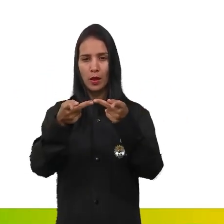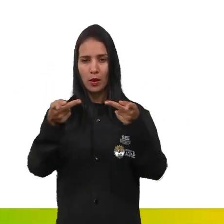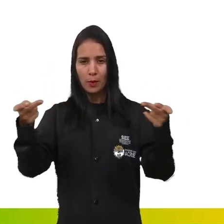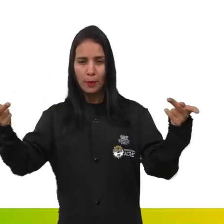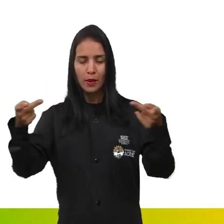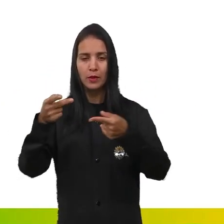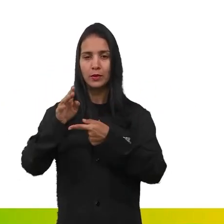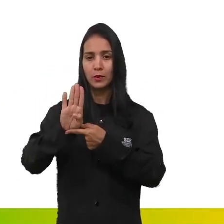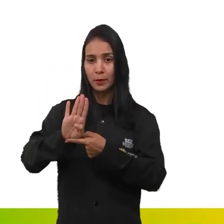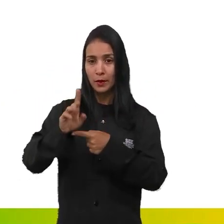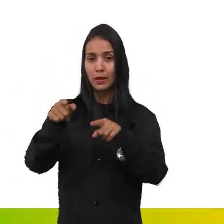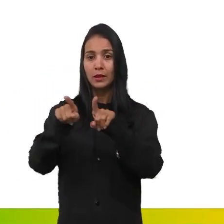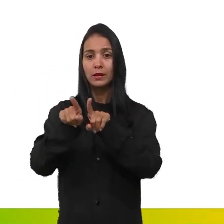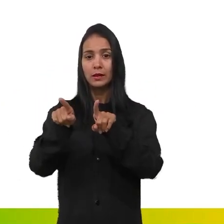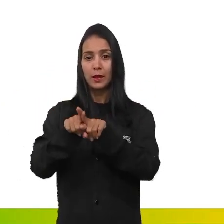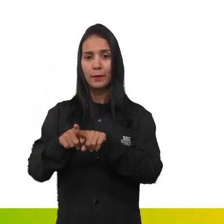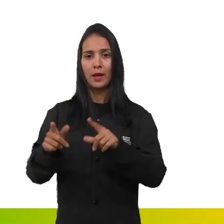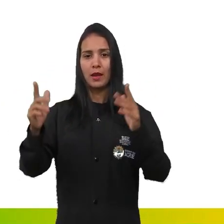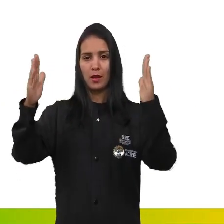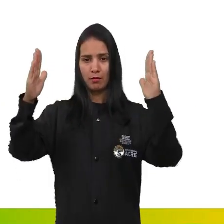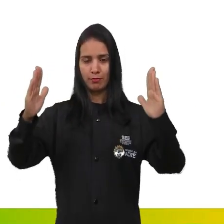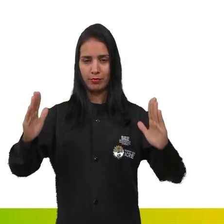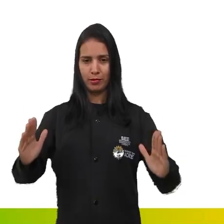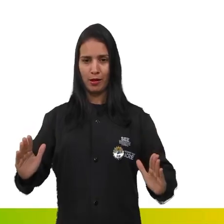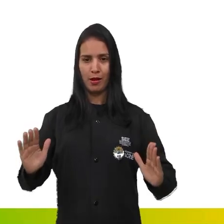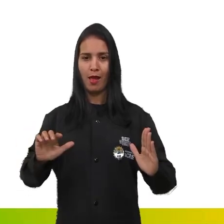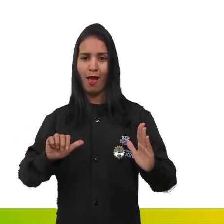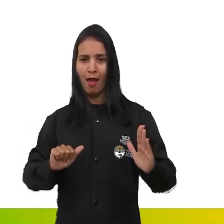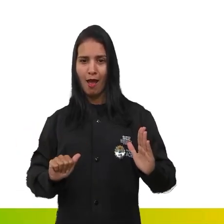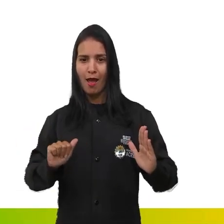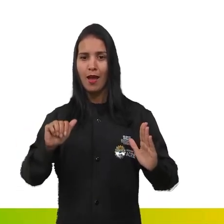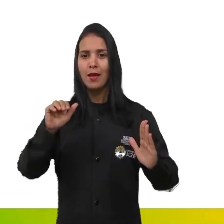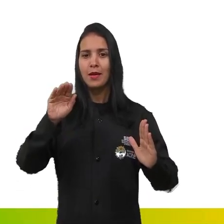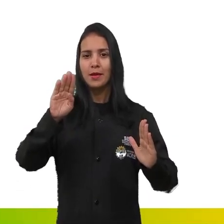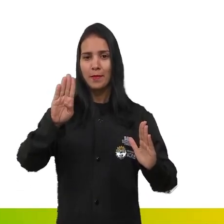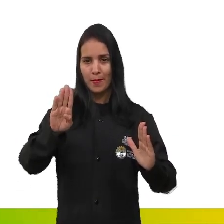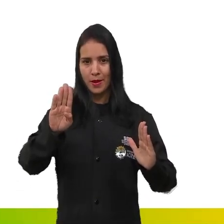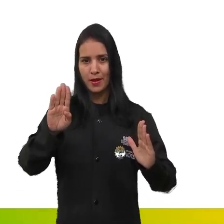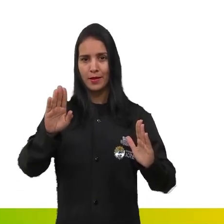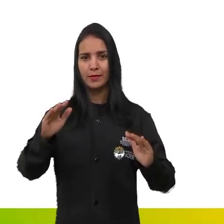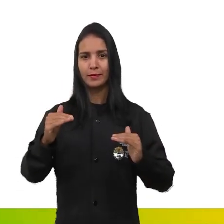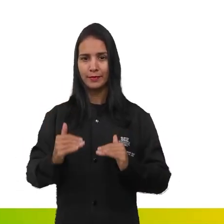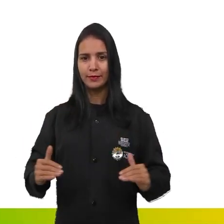é paralelo ao alfa. Então, eu vou colocar aqui alfa paralelo ao beta.